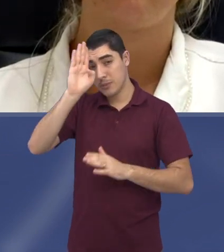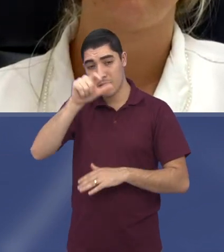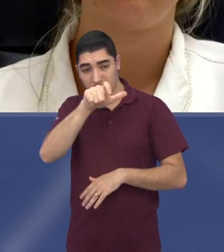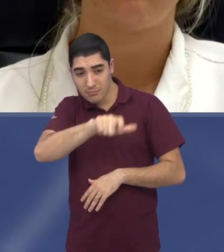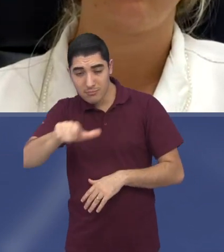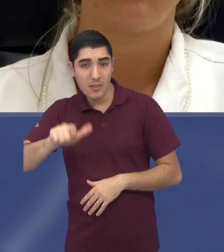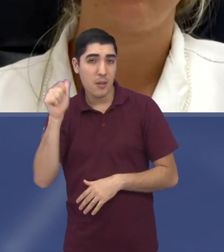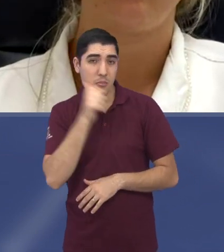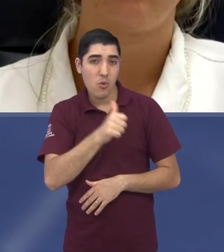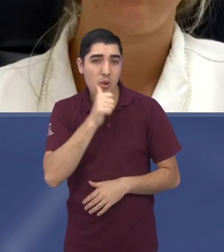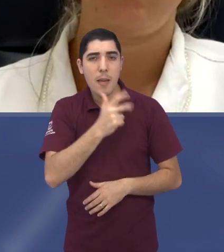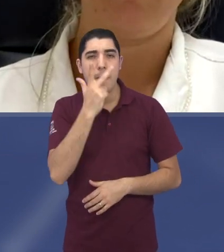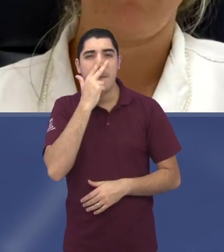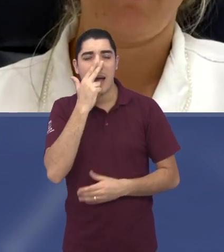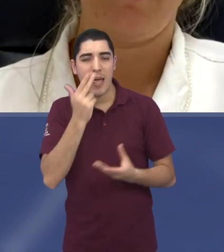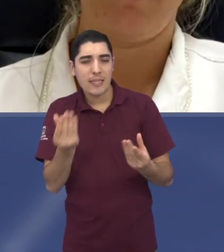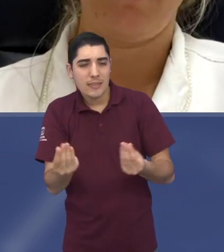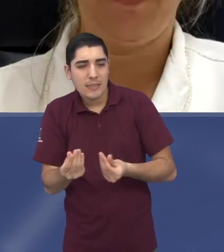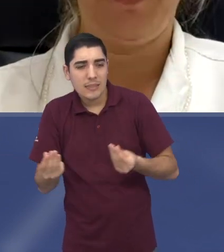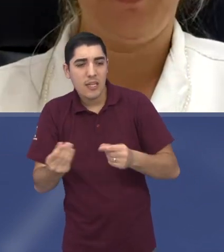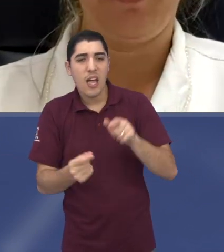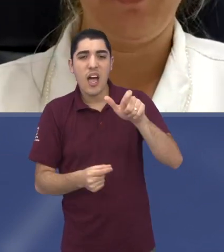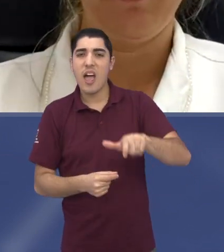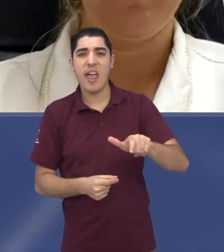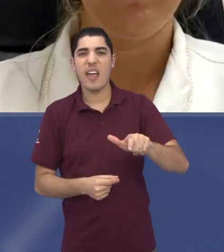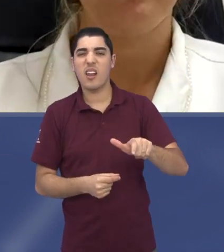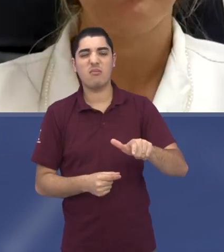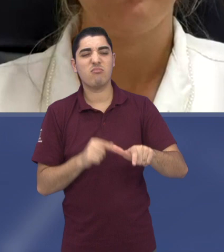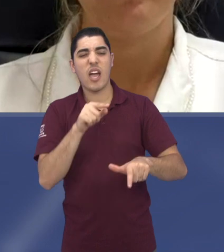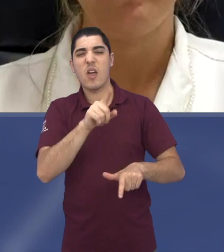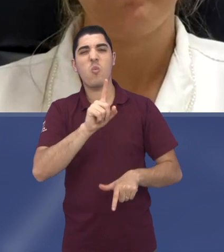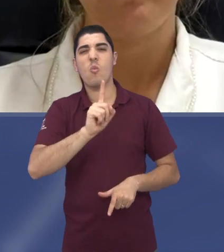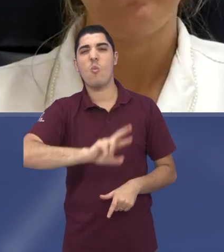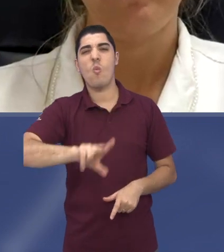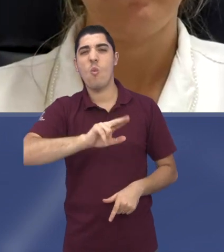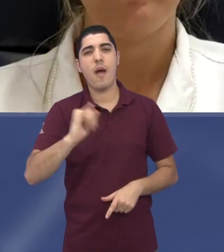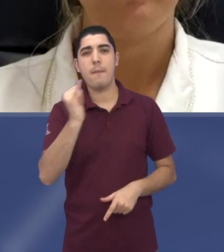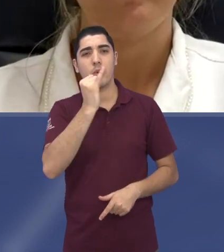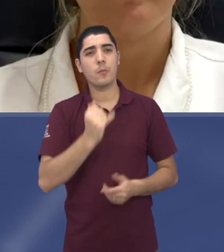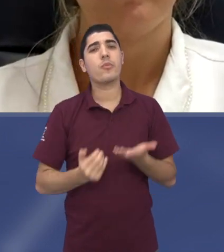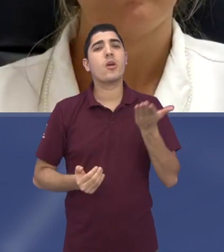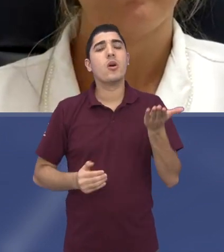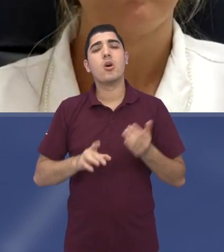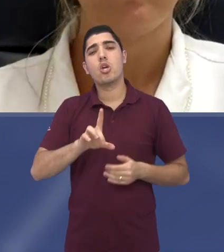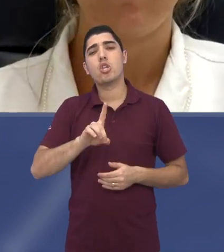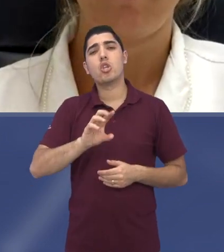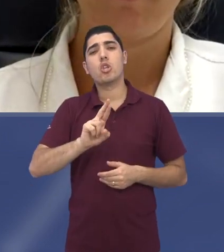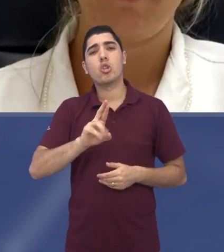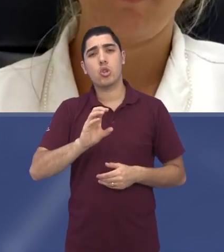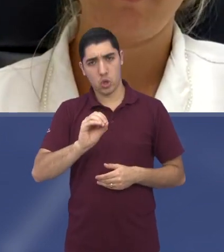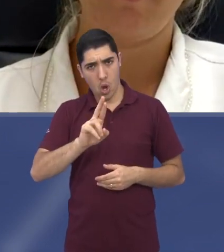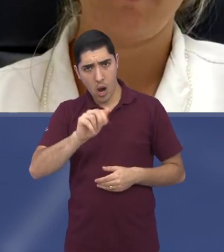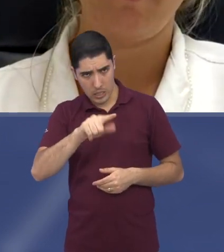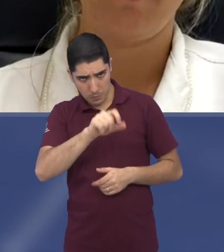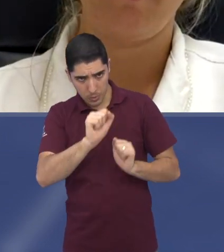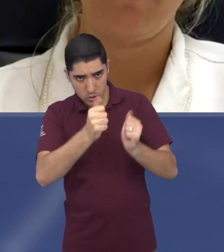elas perdessem a utilidade ao longo dos anos, né? Quer começar, Dora? Você como